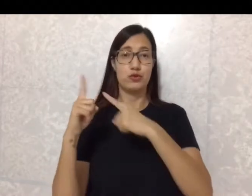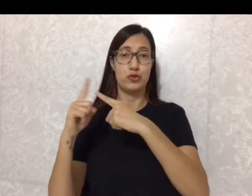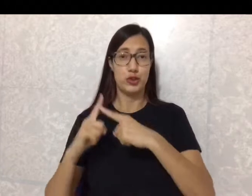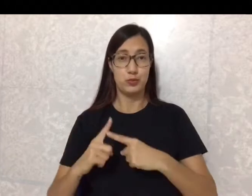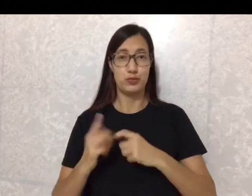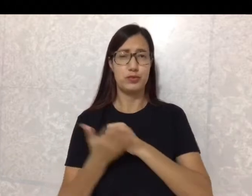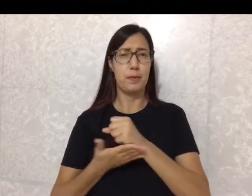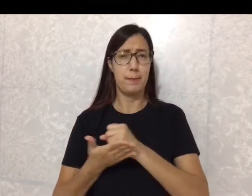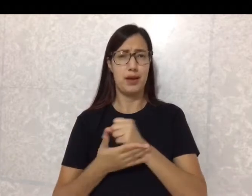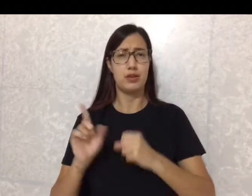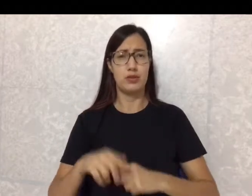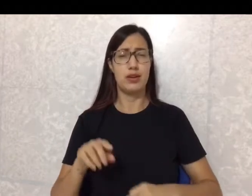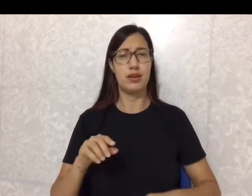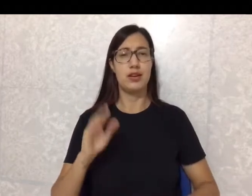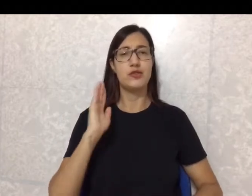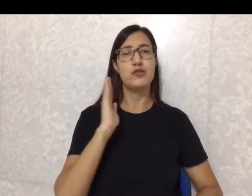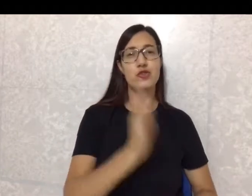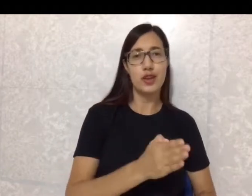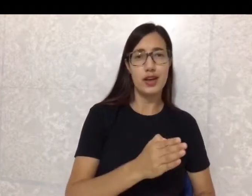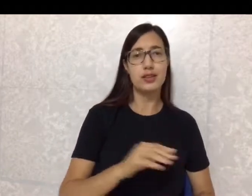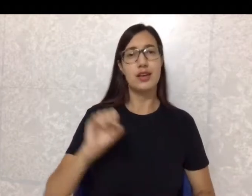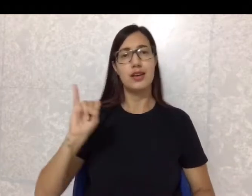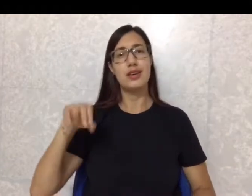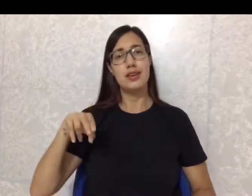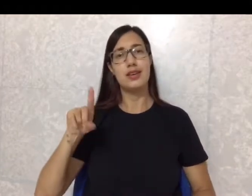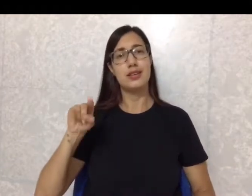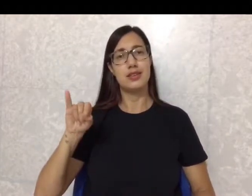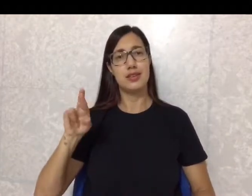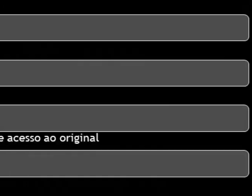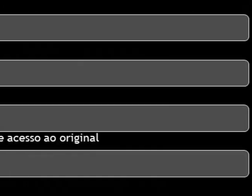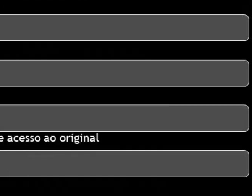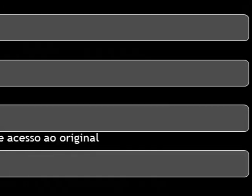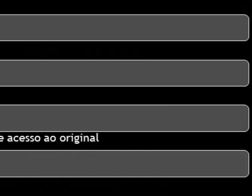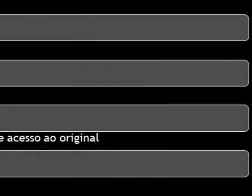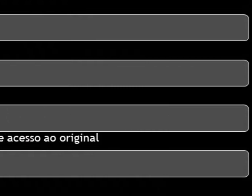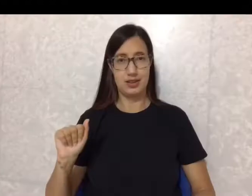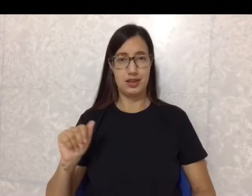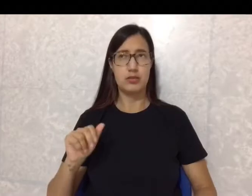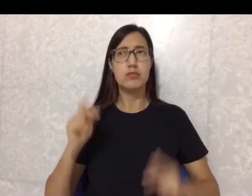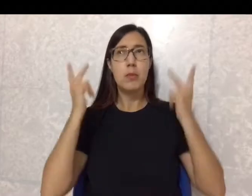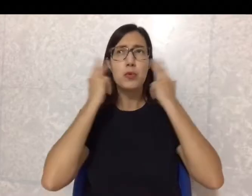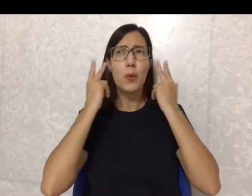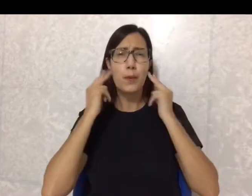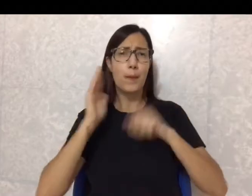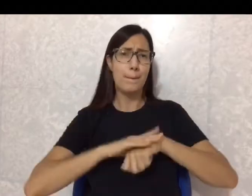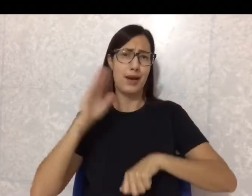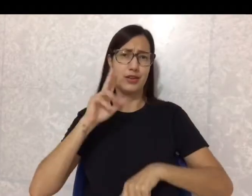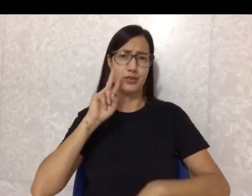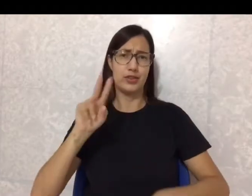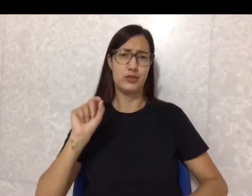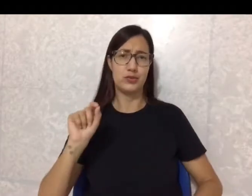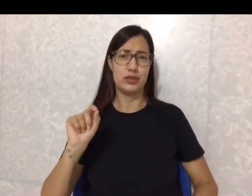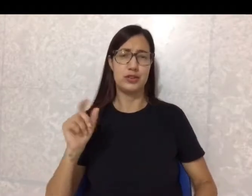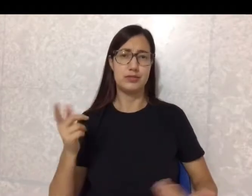citação direta e indireta. No caso de computação, inclusive, o mais comum é a citação indireta, tá? Então, o que seria a citação direta, começando por